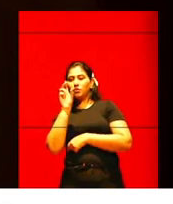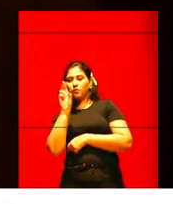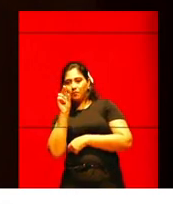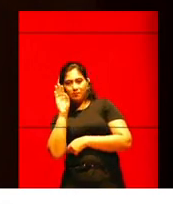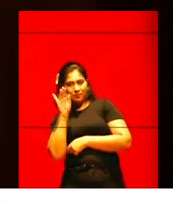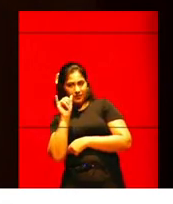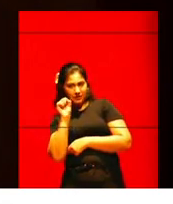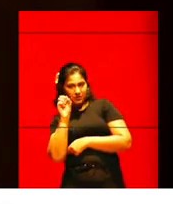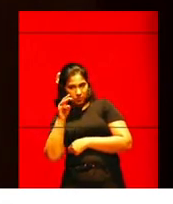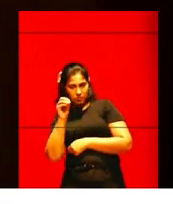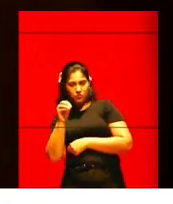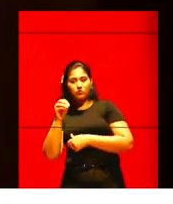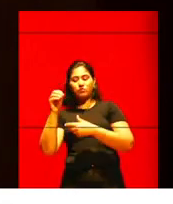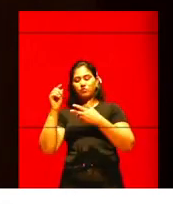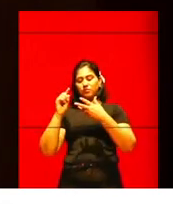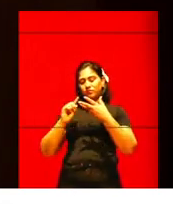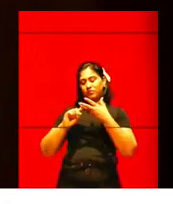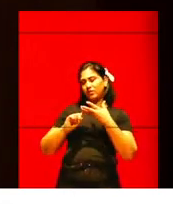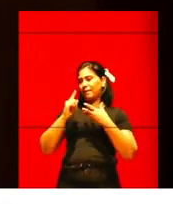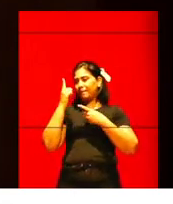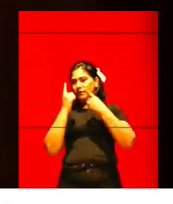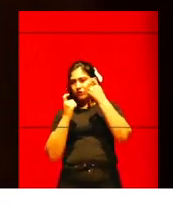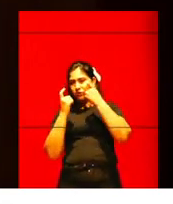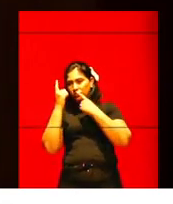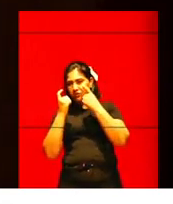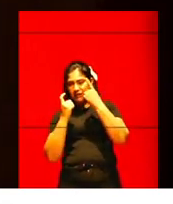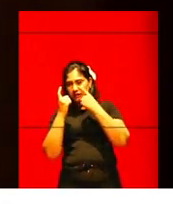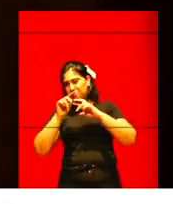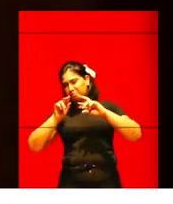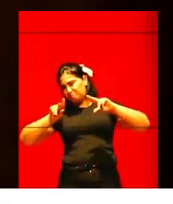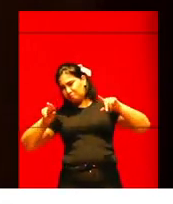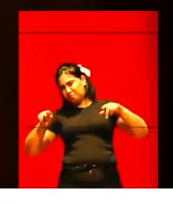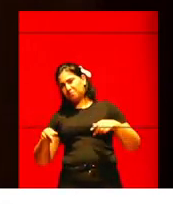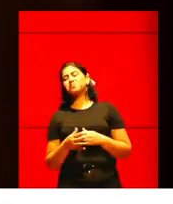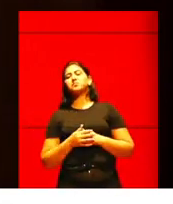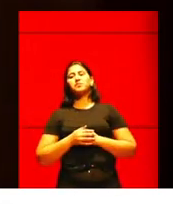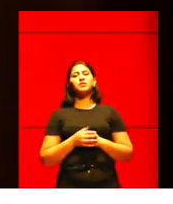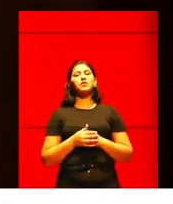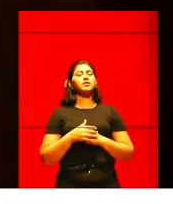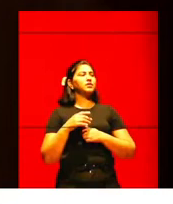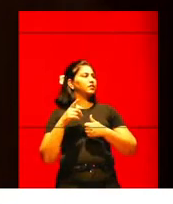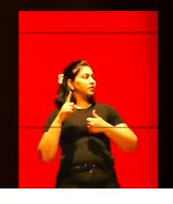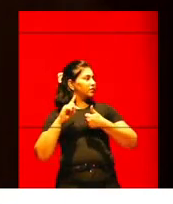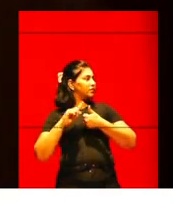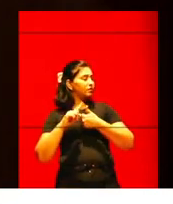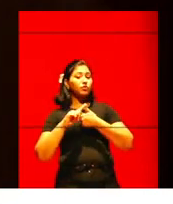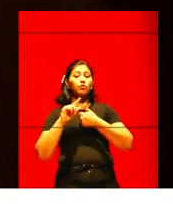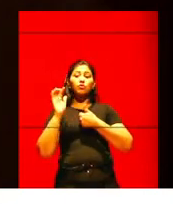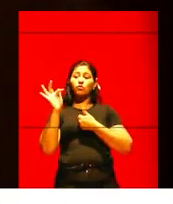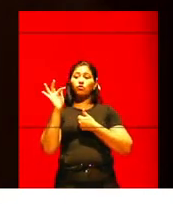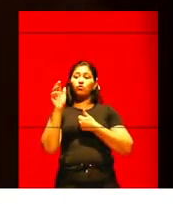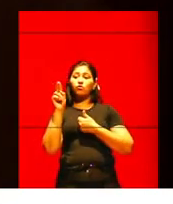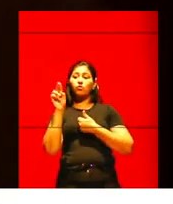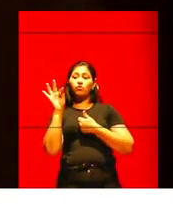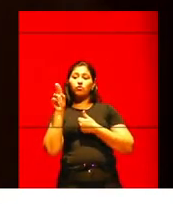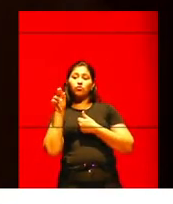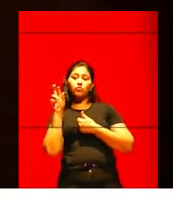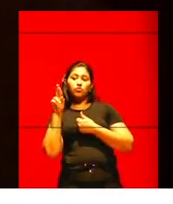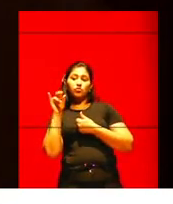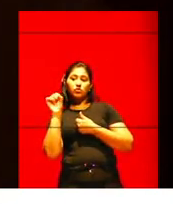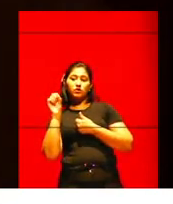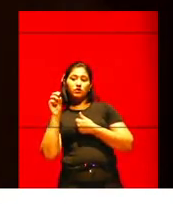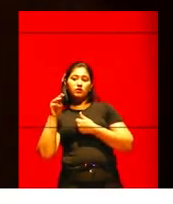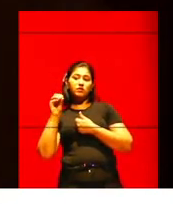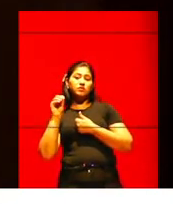tá? Expressionismo e impressionismo são todas vanguardas. Bora comigo de novo? Quem que é o futurismo, senhores?